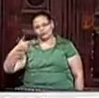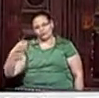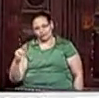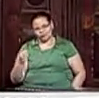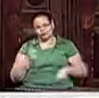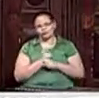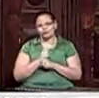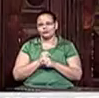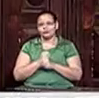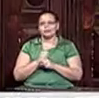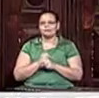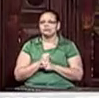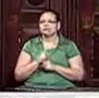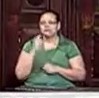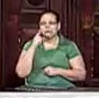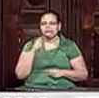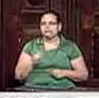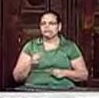sem contar,